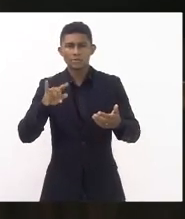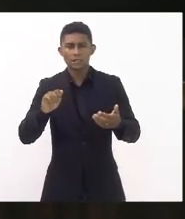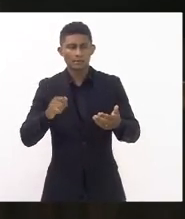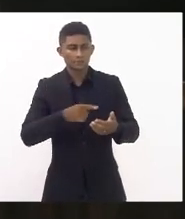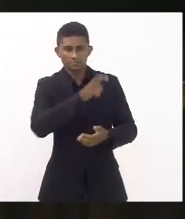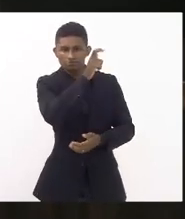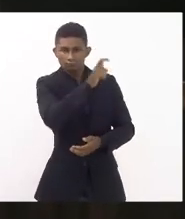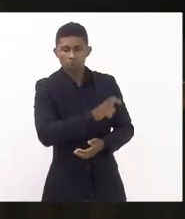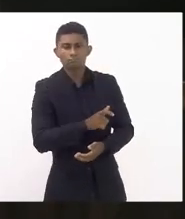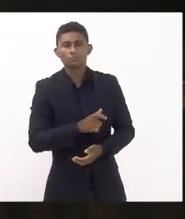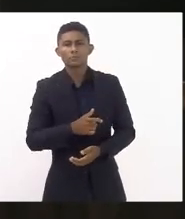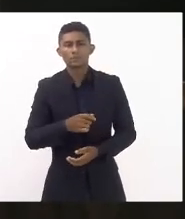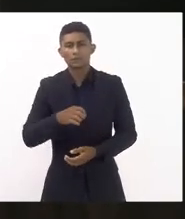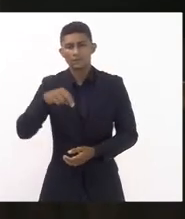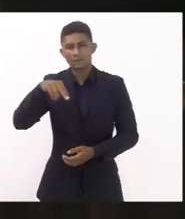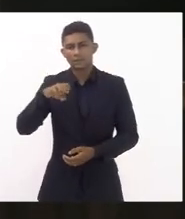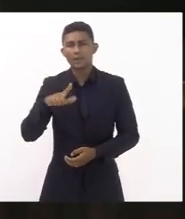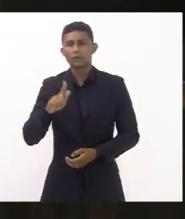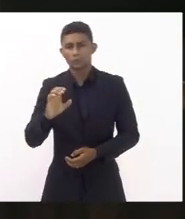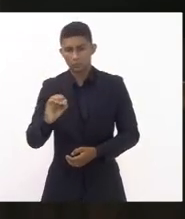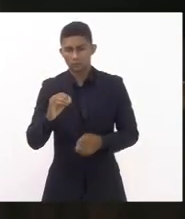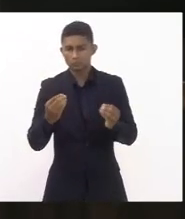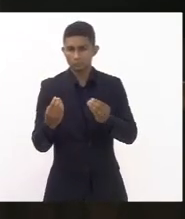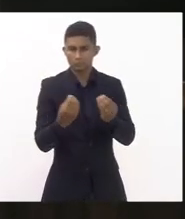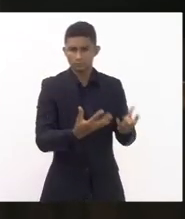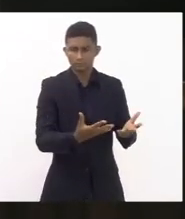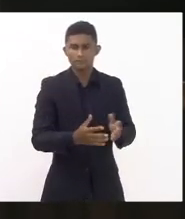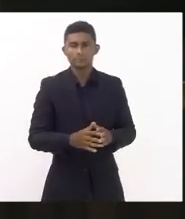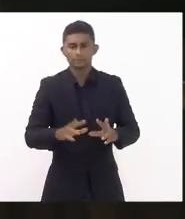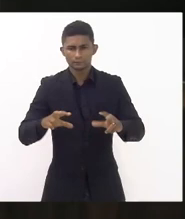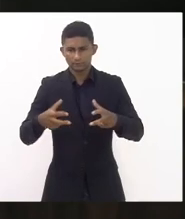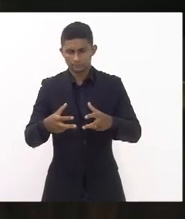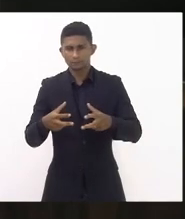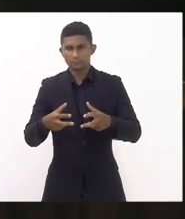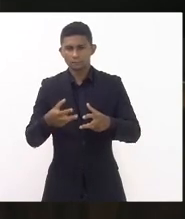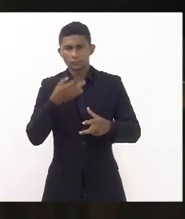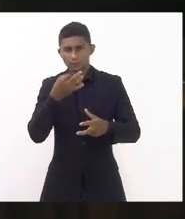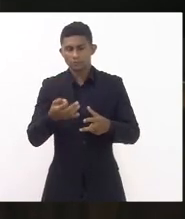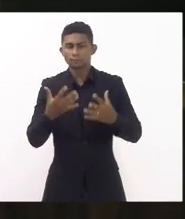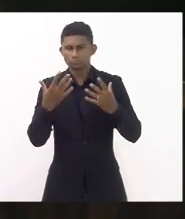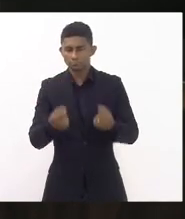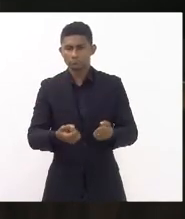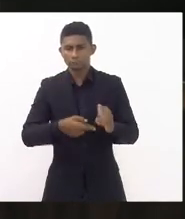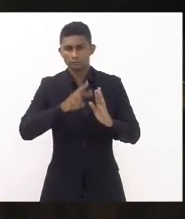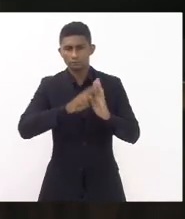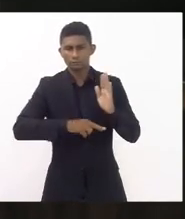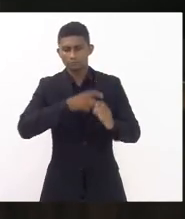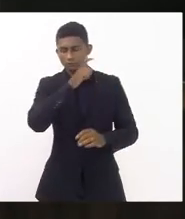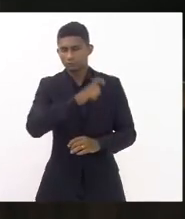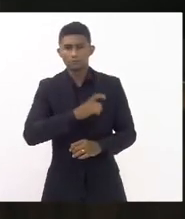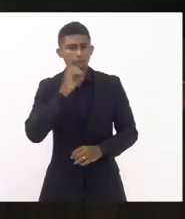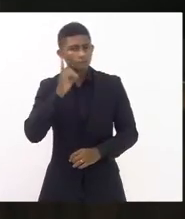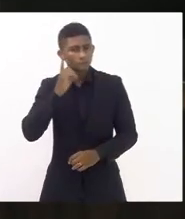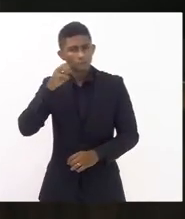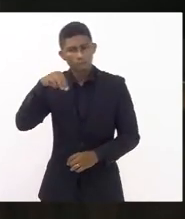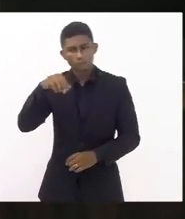Álvaro. Parecer da Comissão de Normas Internas e Proposições Externas, favorável. Relator, deputado Márcio Canella. Em discussão, não havendo o que